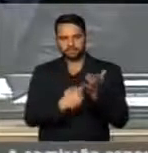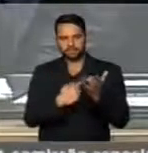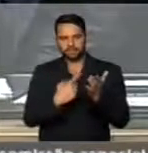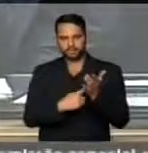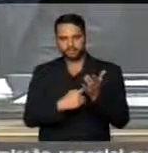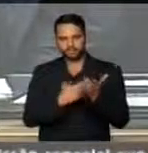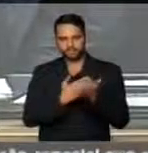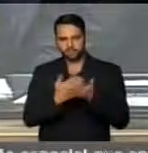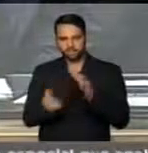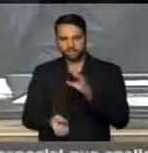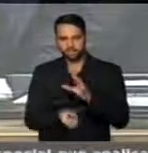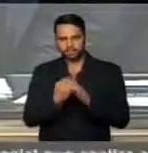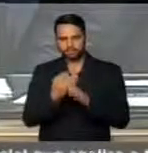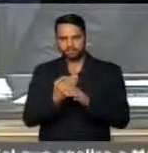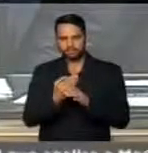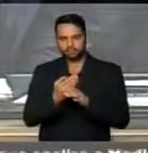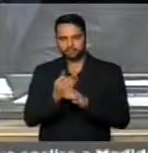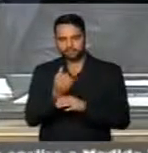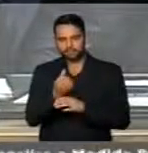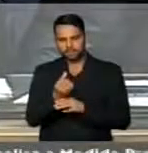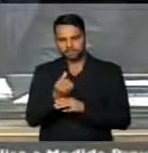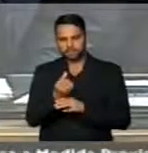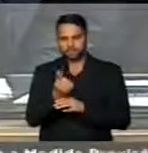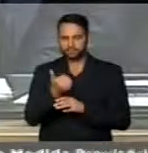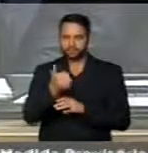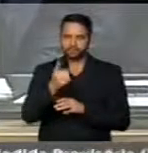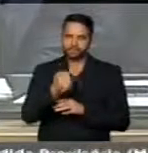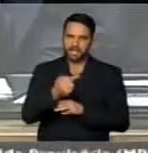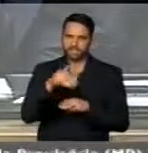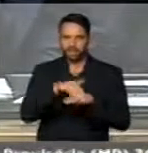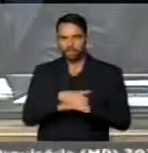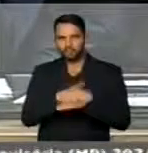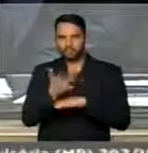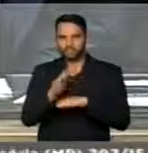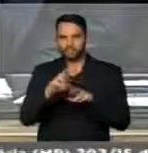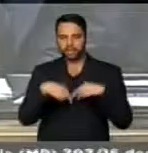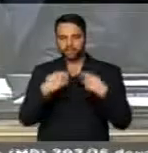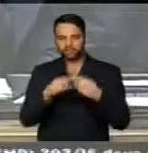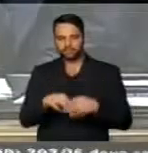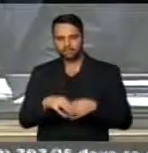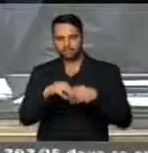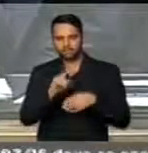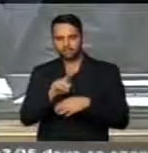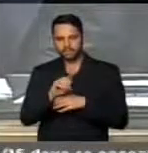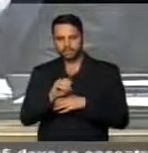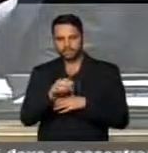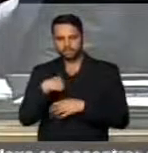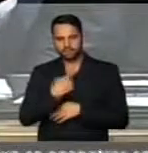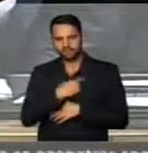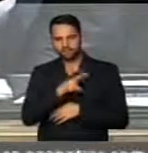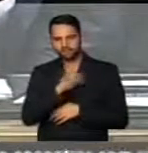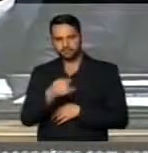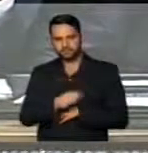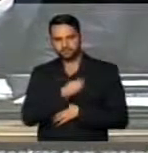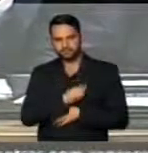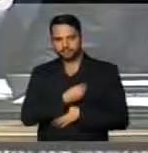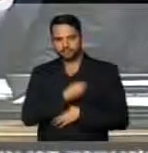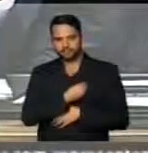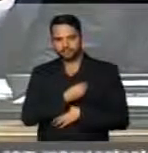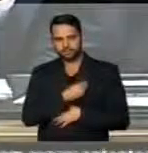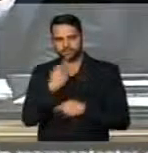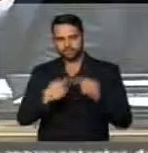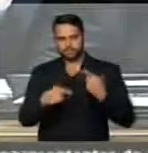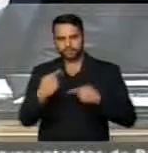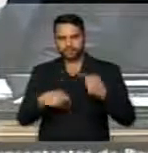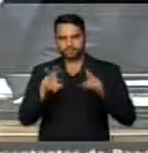marcaremos a sua instalação para 18 horas ou 19 horas. E na reunião do Colégio de Líderes, nós vamos